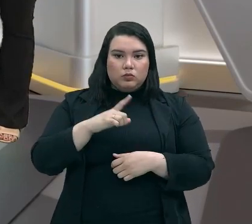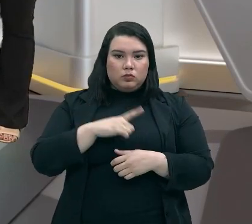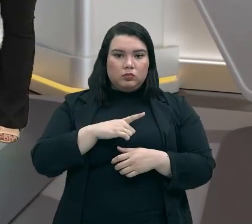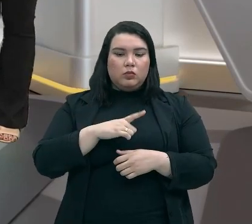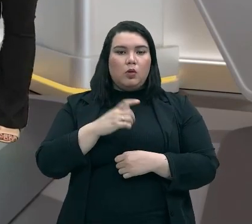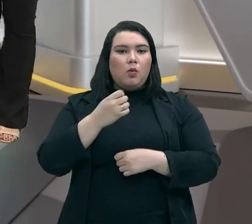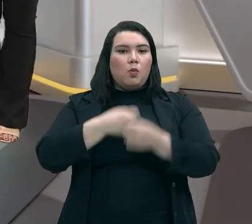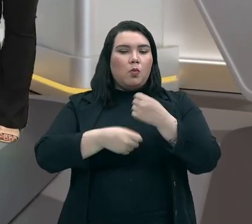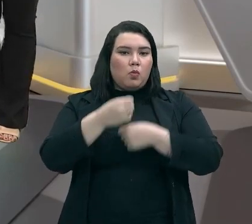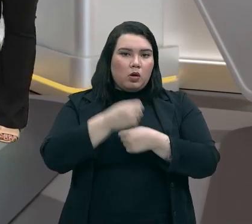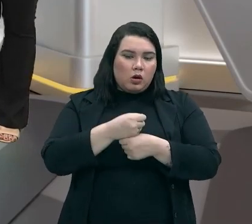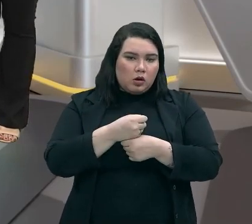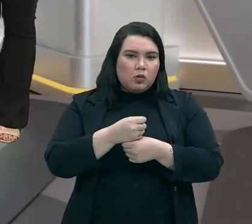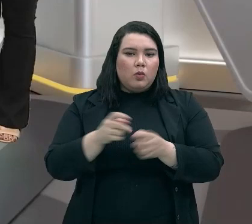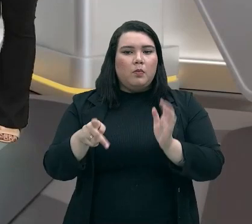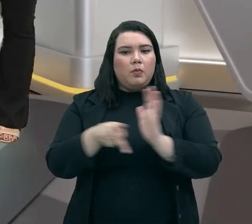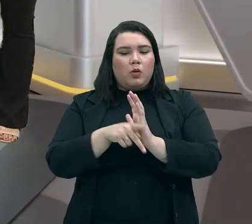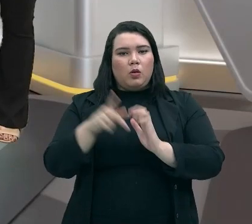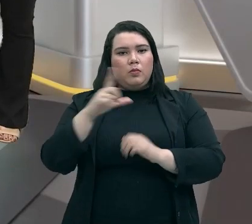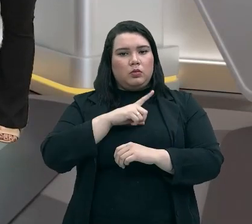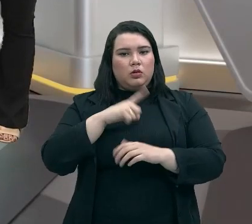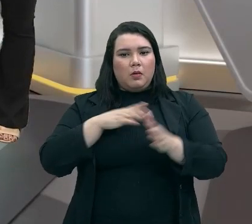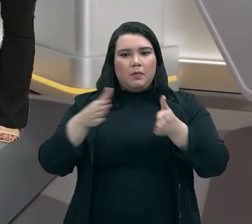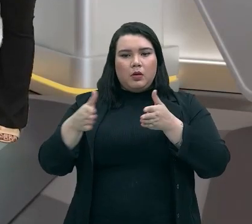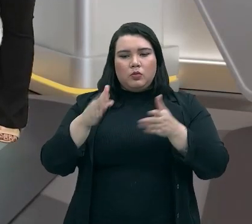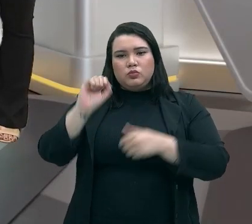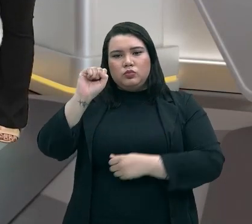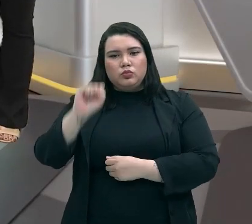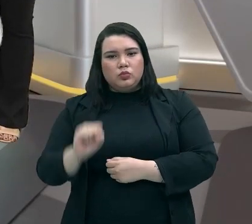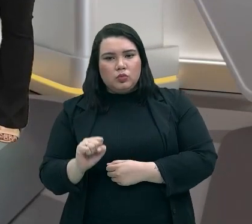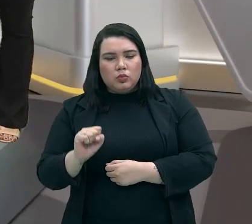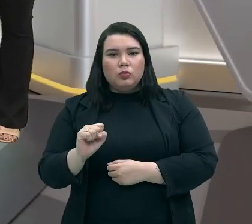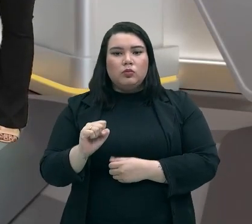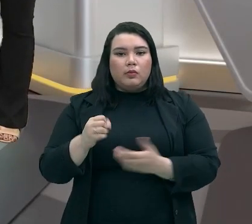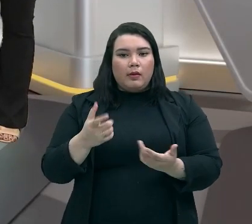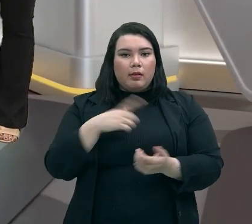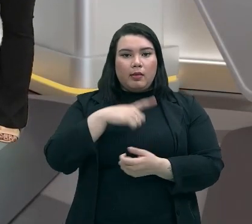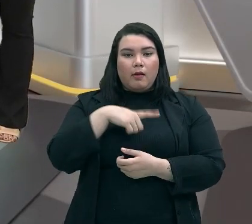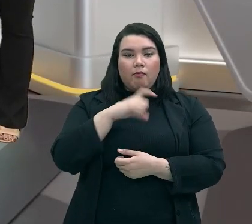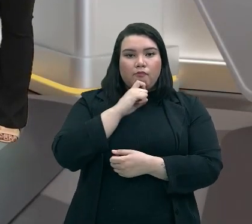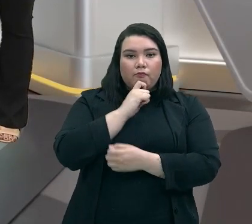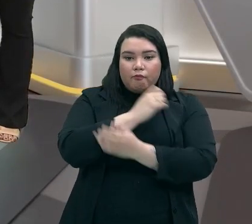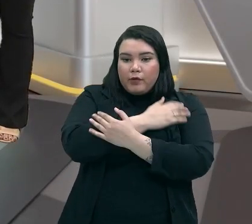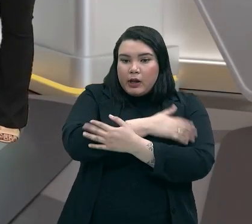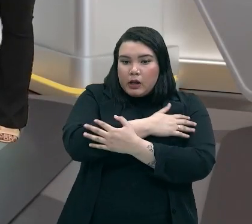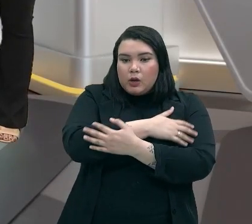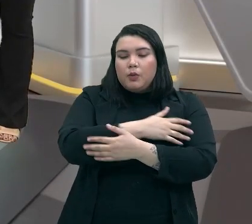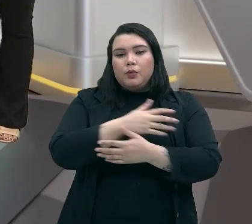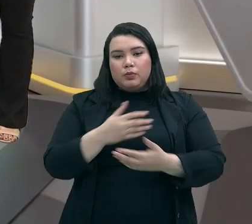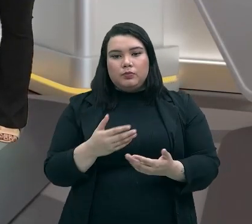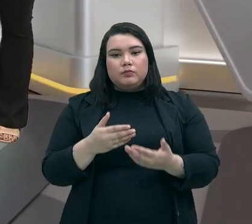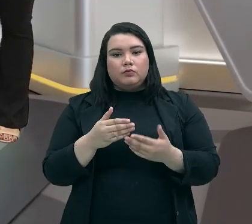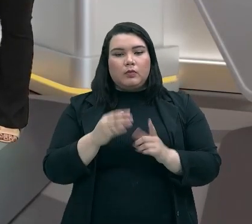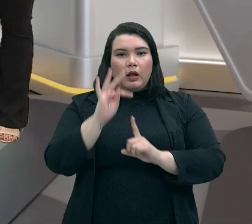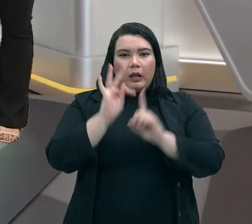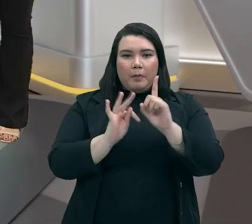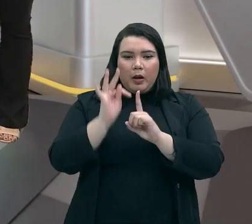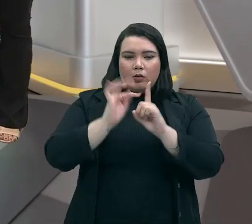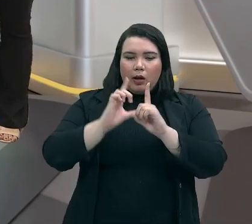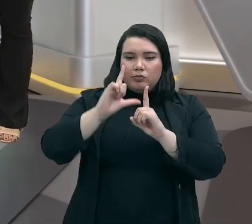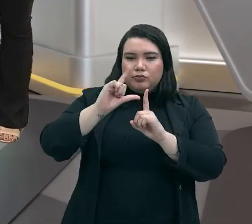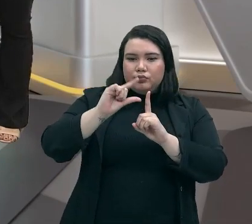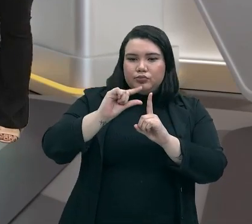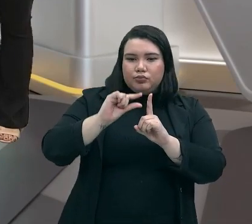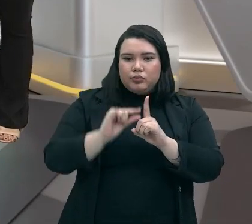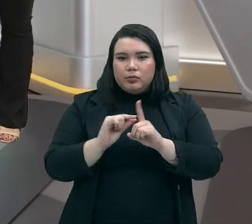ano de inverno, né? No meio do ano no Sudeste, que é mais frio. Nós temos temperaturas bem baixas ali que